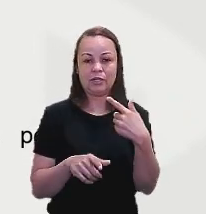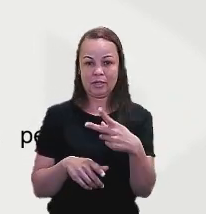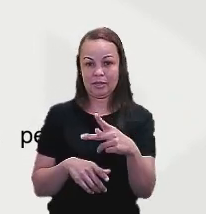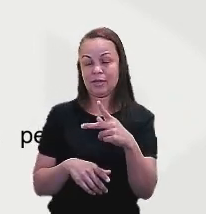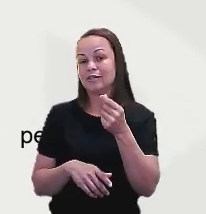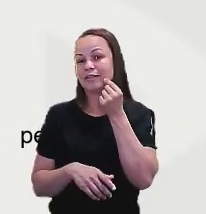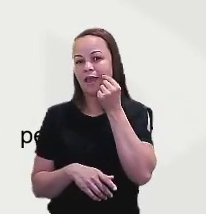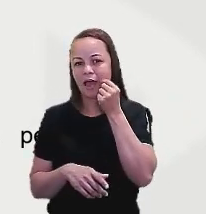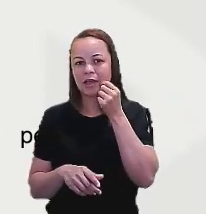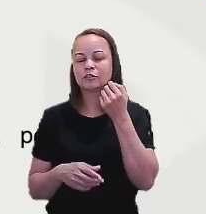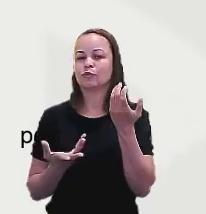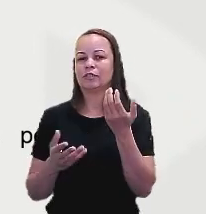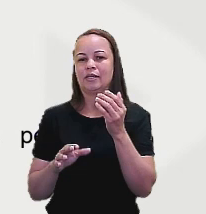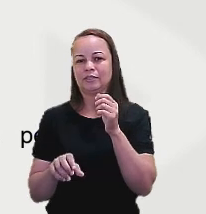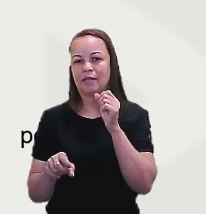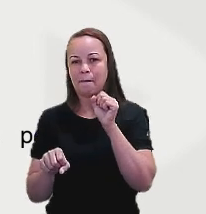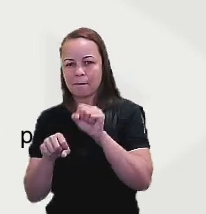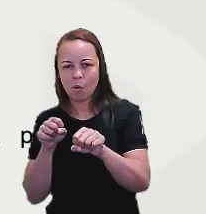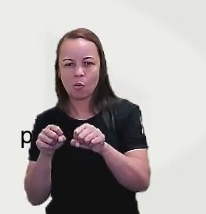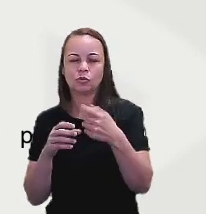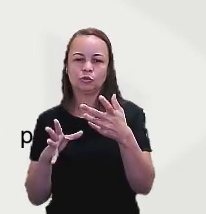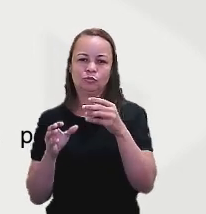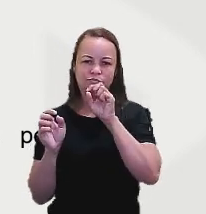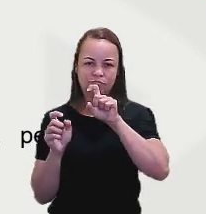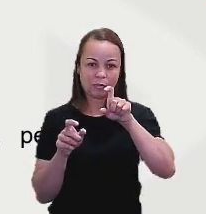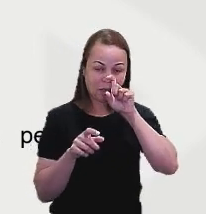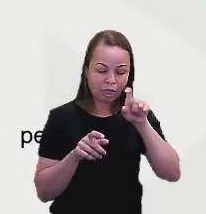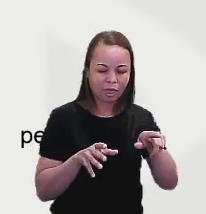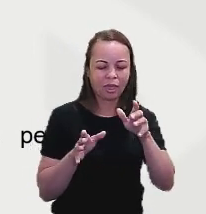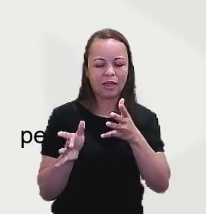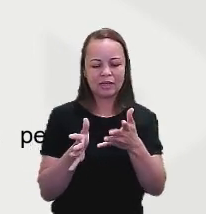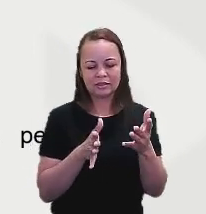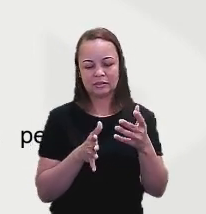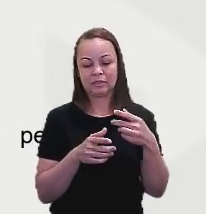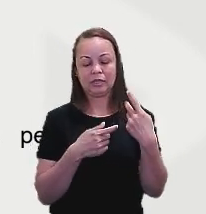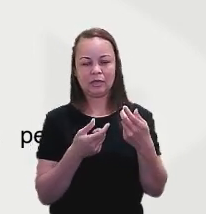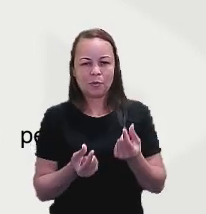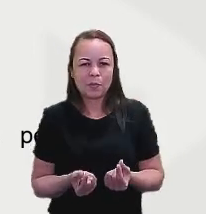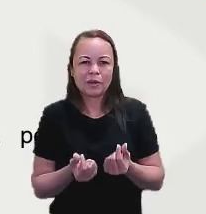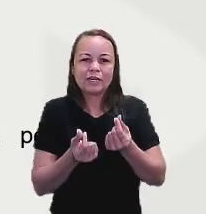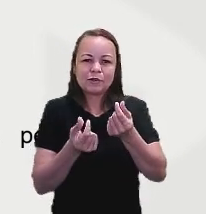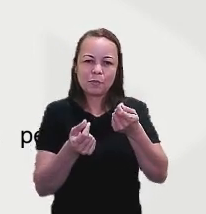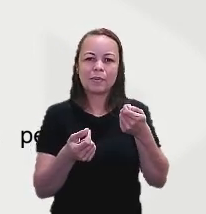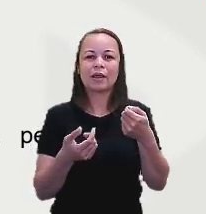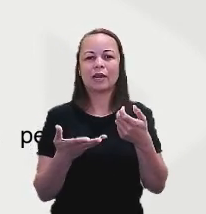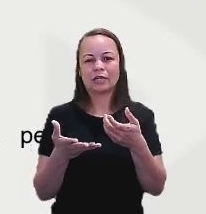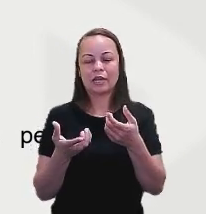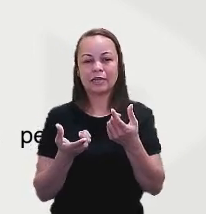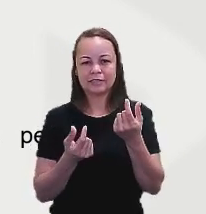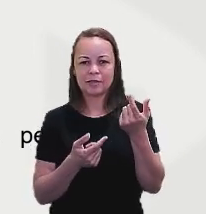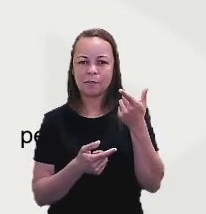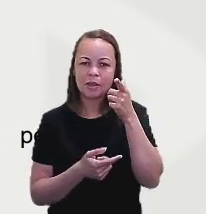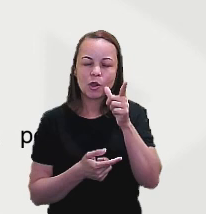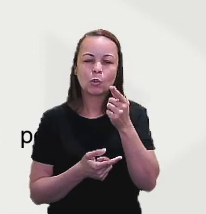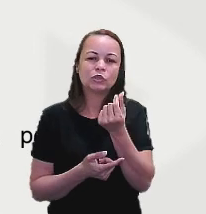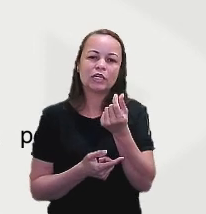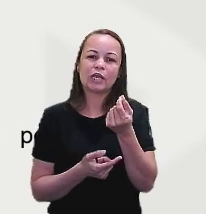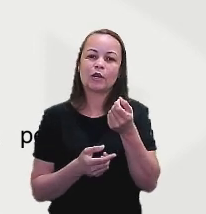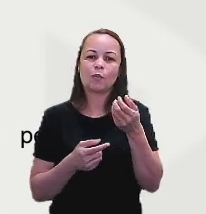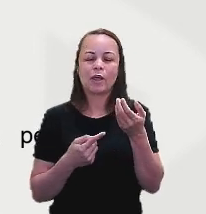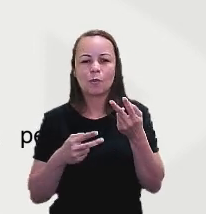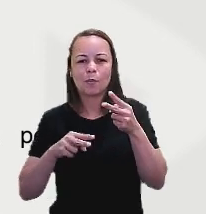descartado. Devido às fraudes, o governo suspendeu a recompensa pela apreensão dos ratos. Então, esse foi um